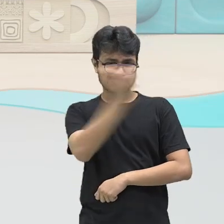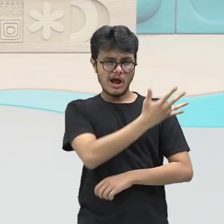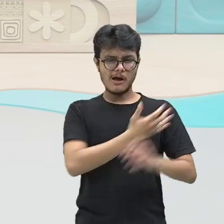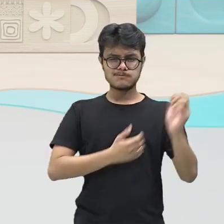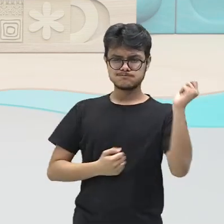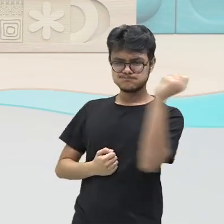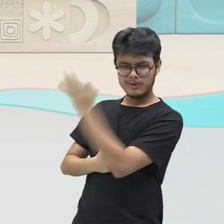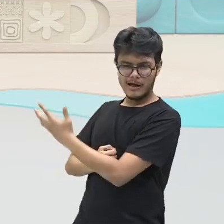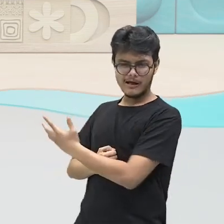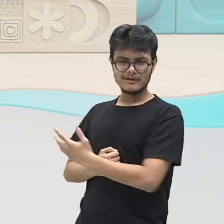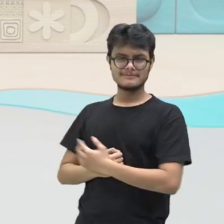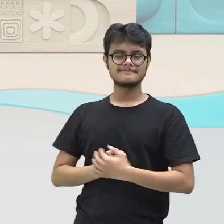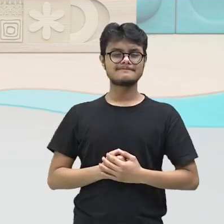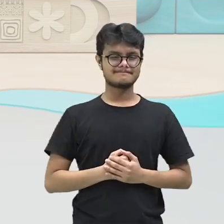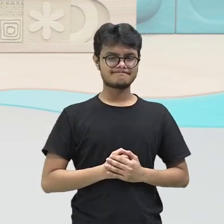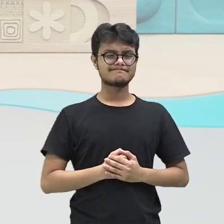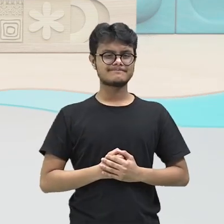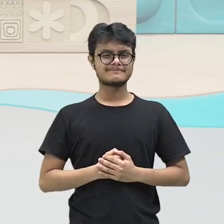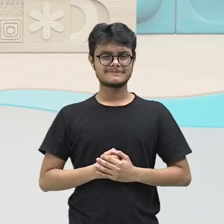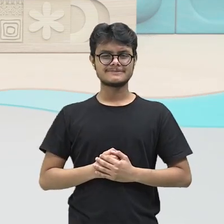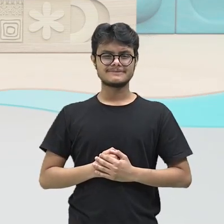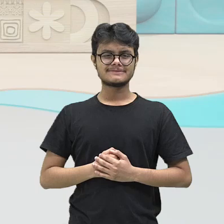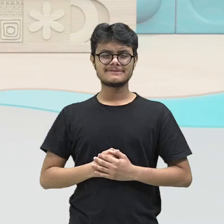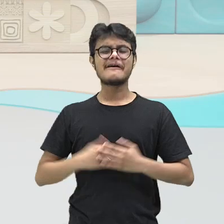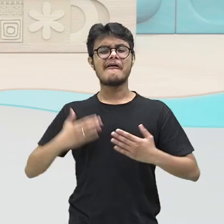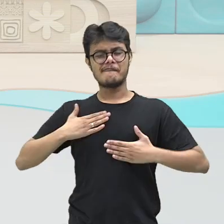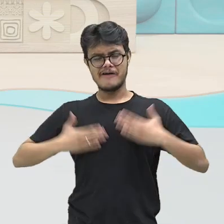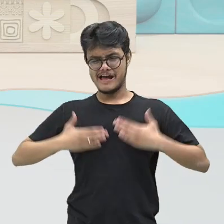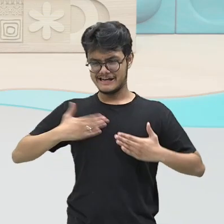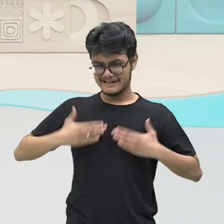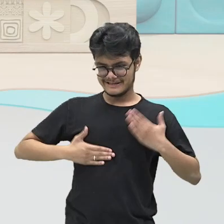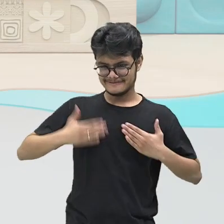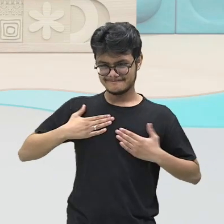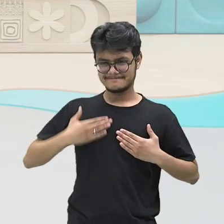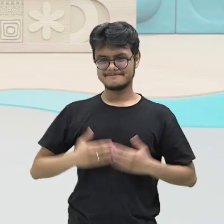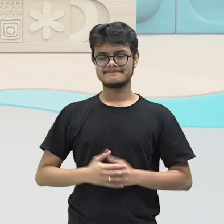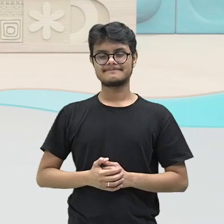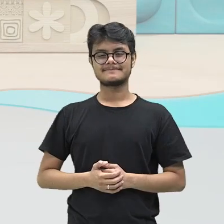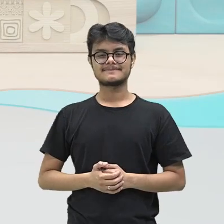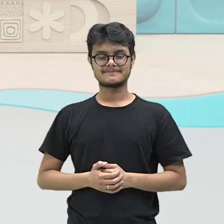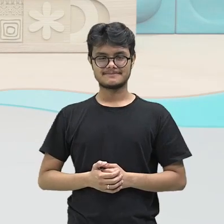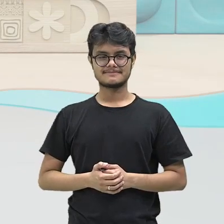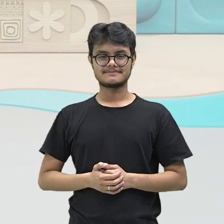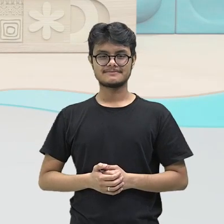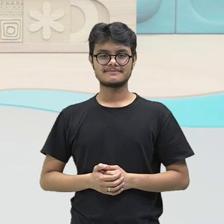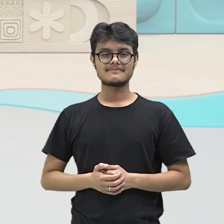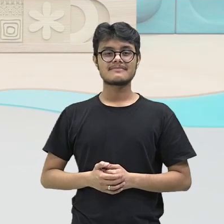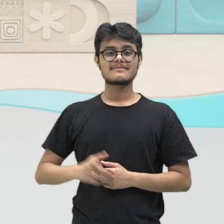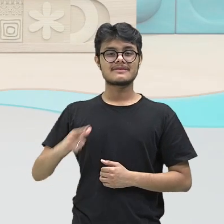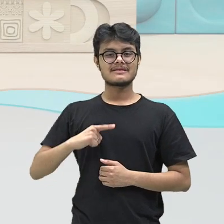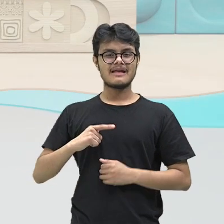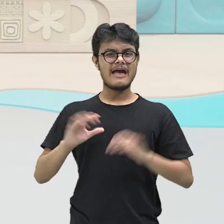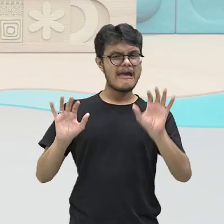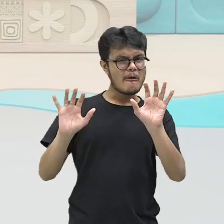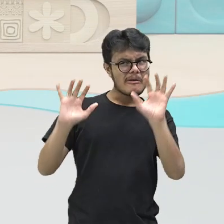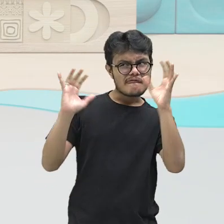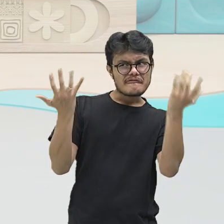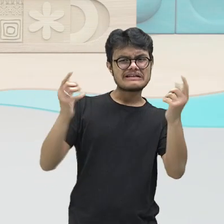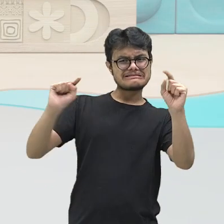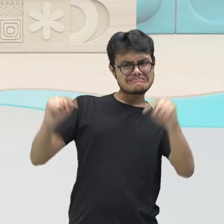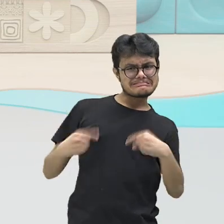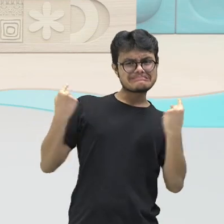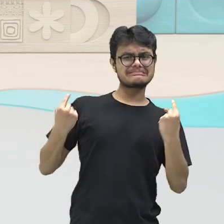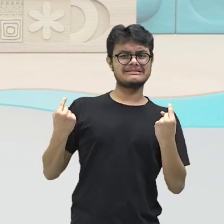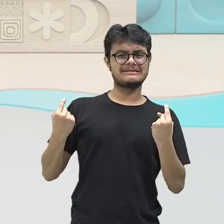ele espalhando aí a farinha, né? O entrudo, ele era tido até por um tipo de festa agressiva, justamente porque tinha